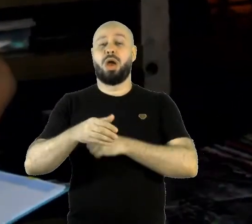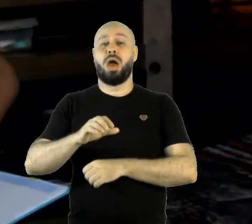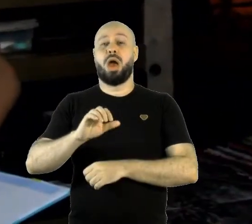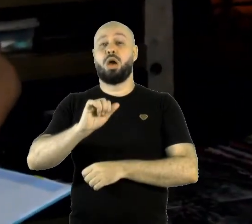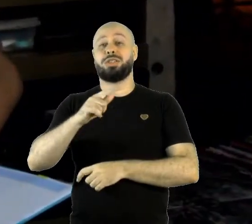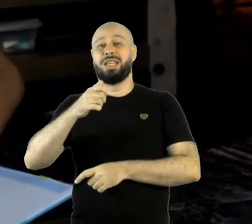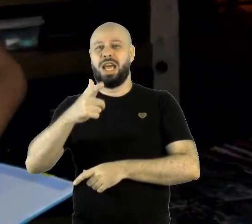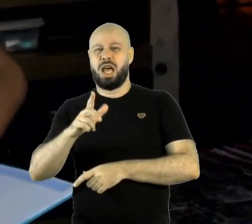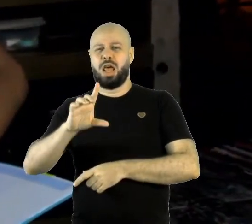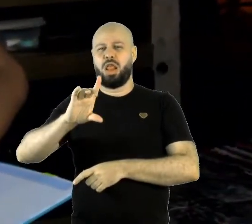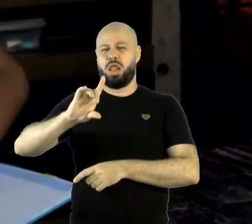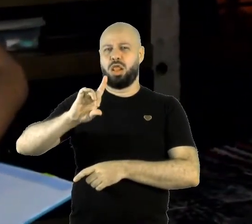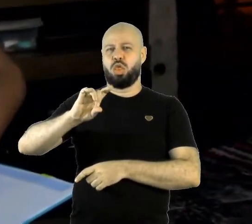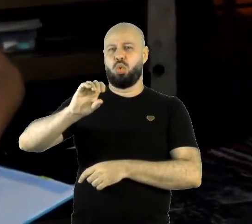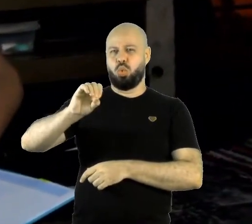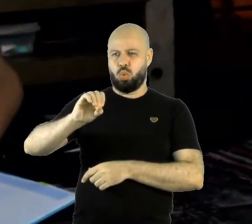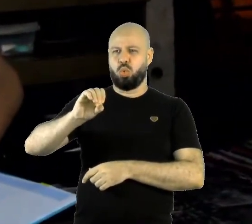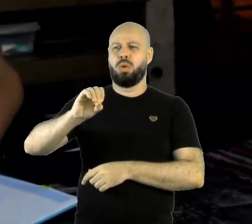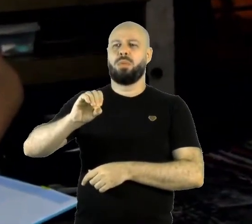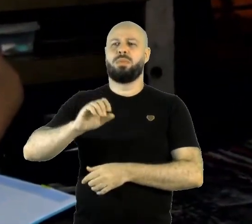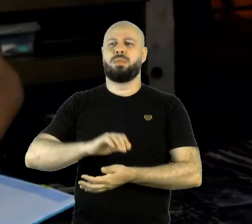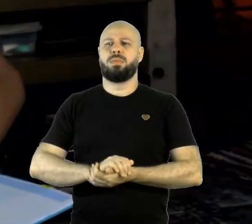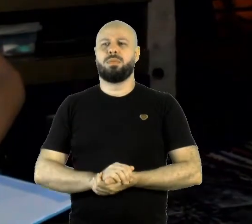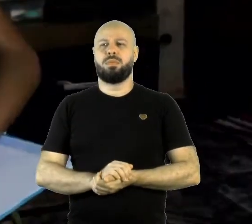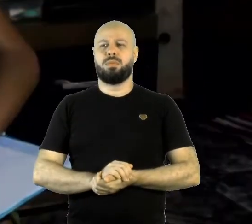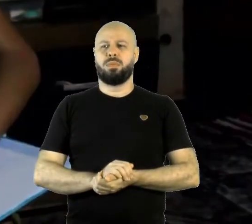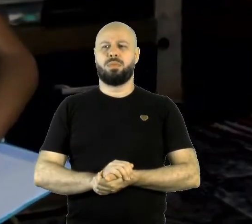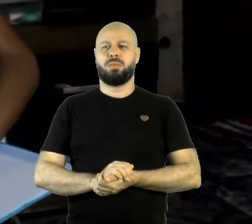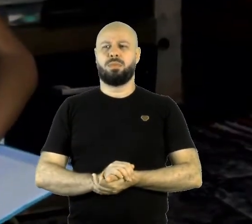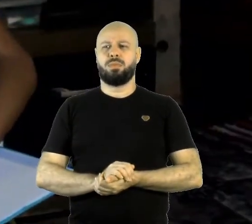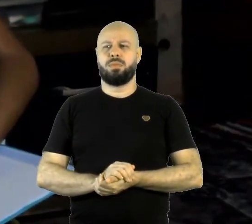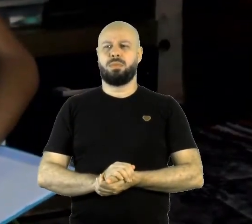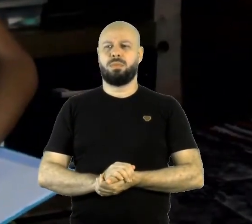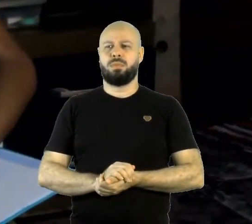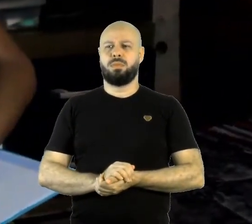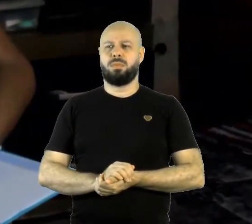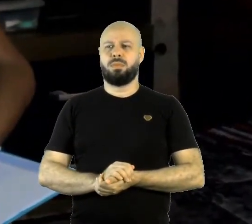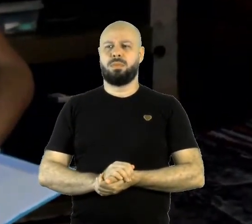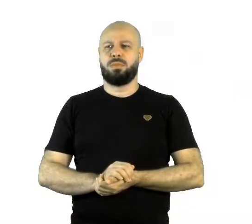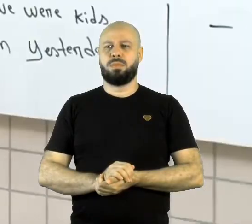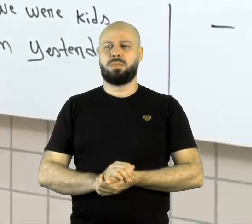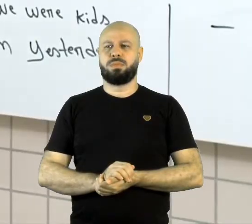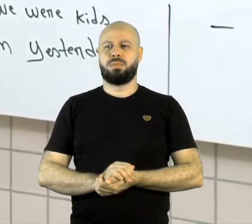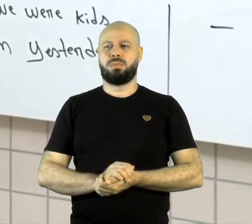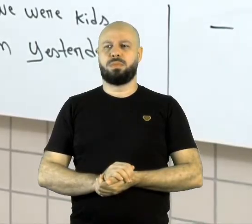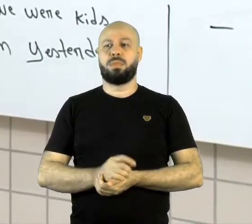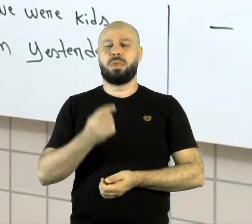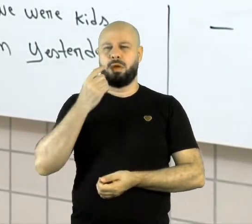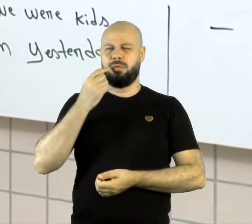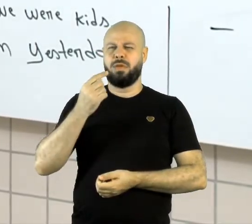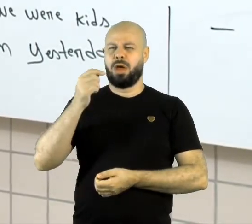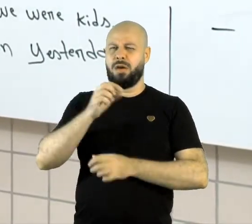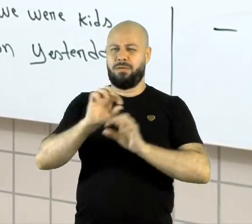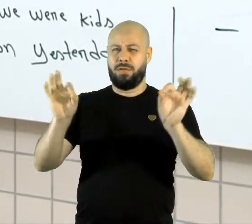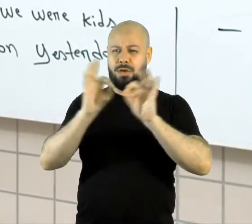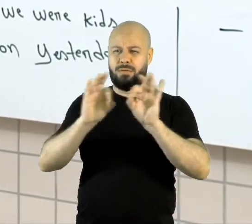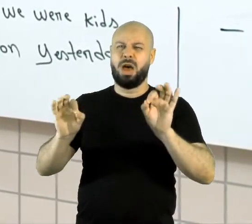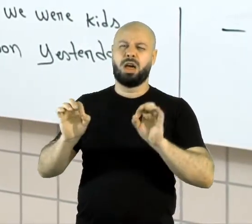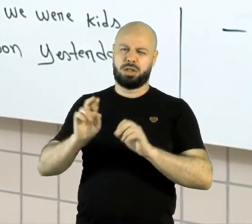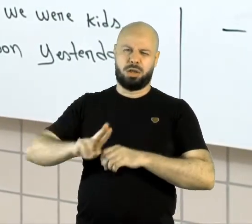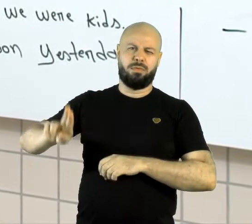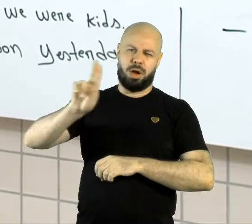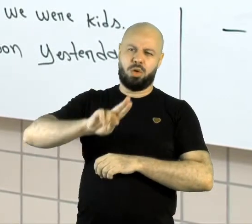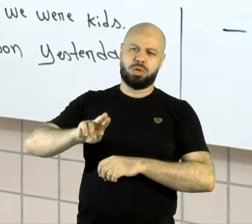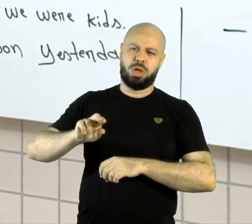Jailson. No, I didn't study Spanish in my school, but I studied English. A gente vai então pedir ajuda